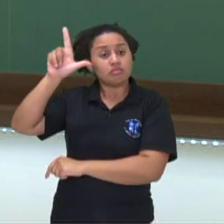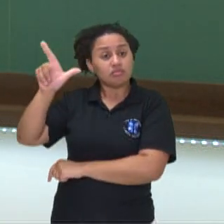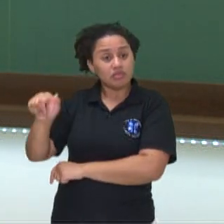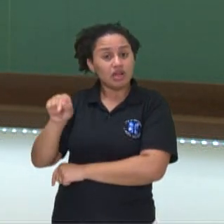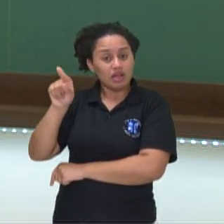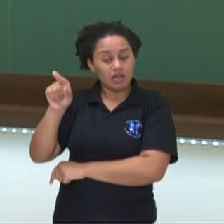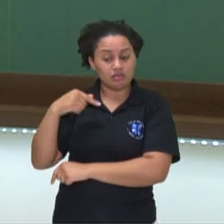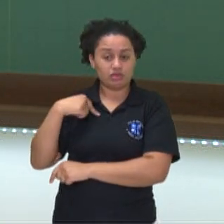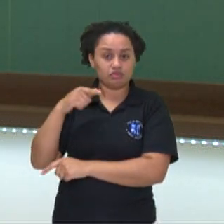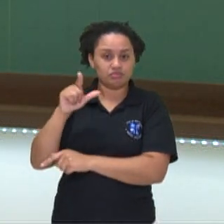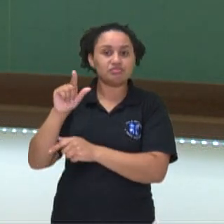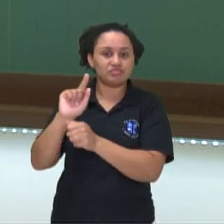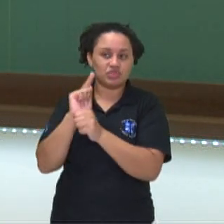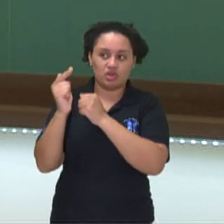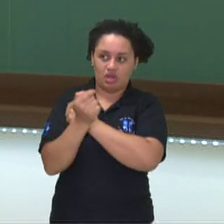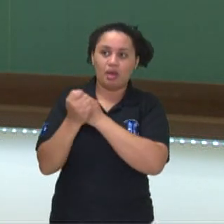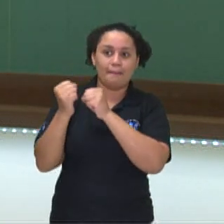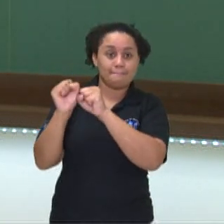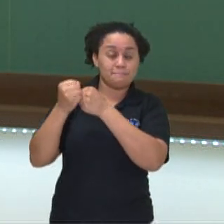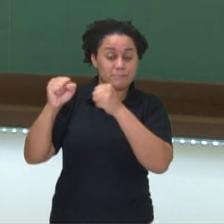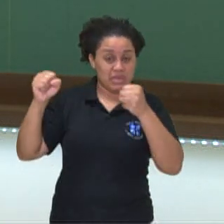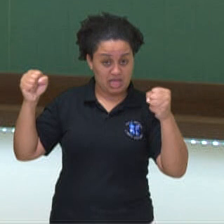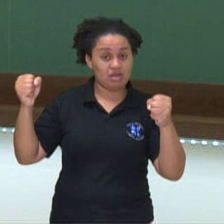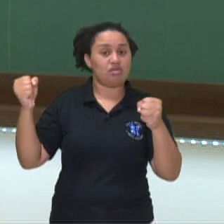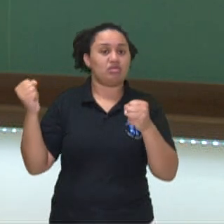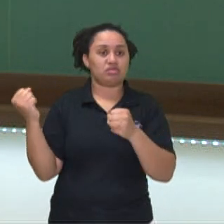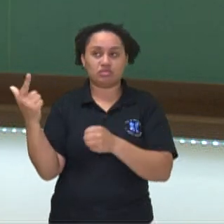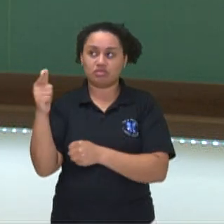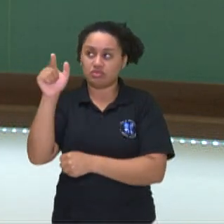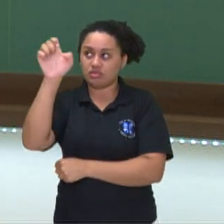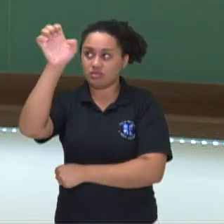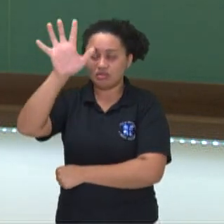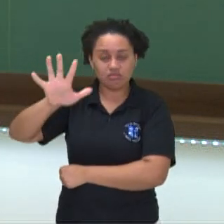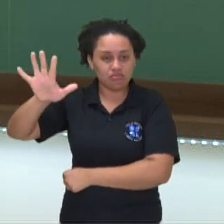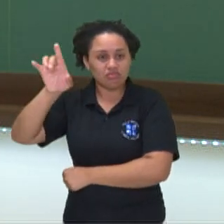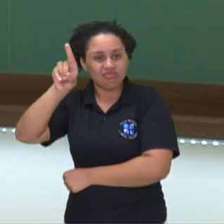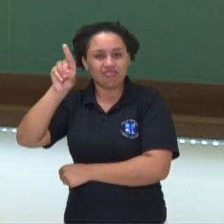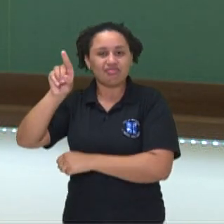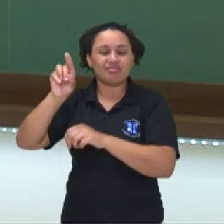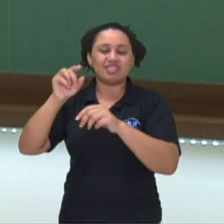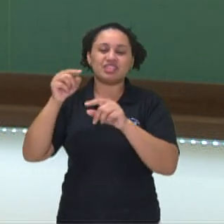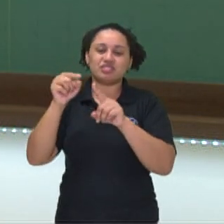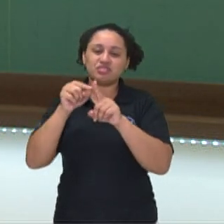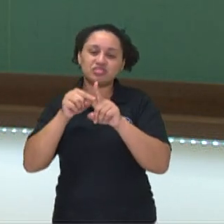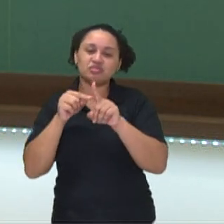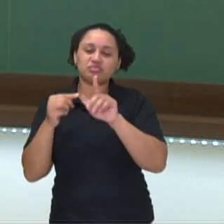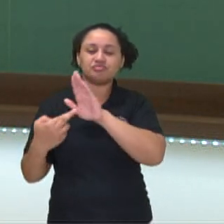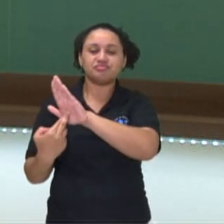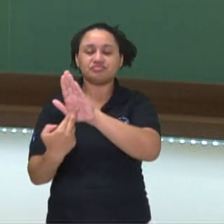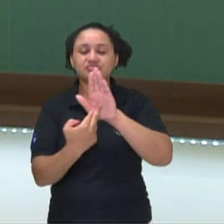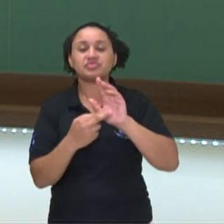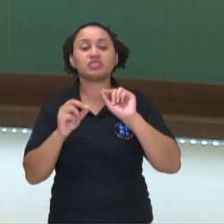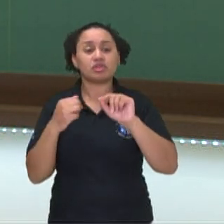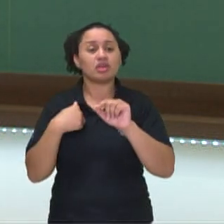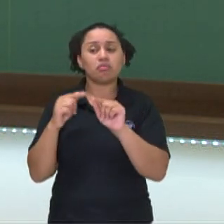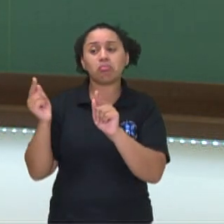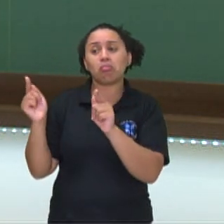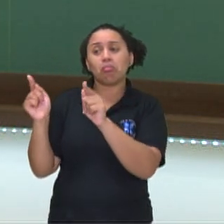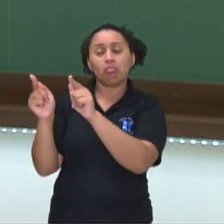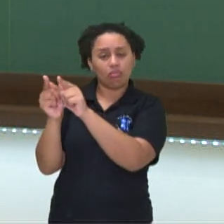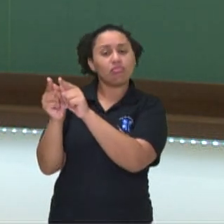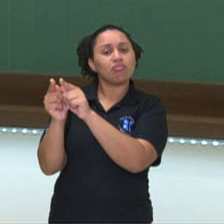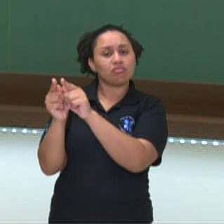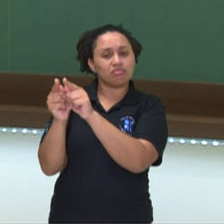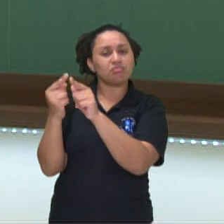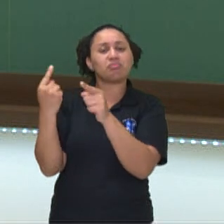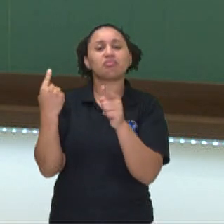seja geograficamente maior do que a Europa, nessa técnica de representação aqui, ó, ele acaba ficando muito